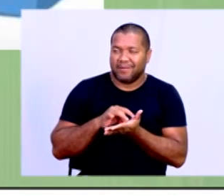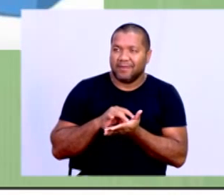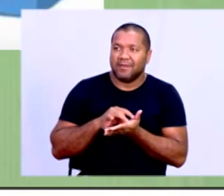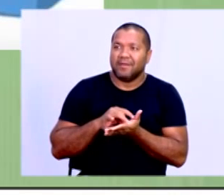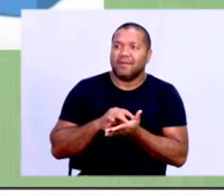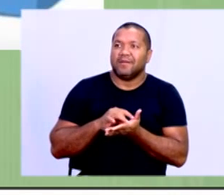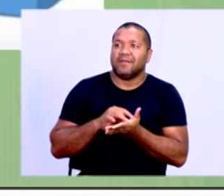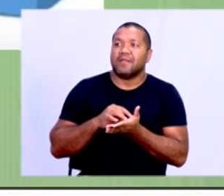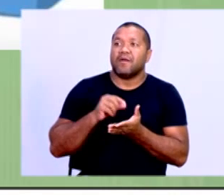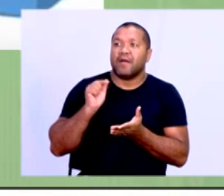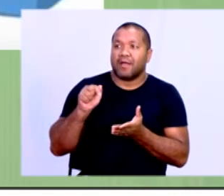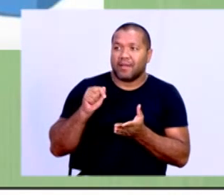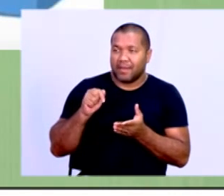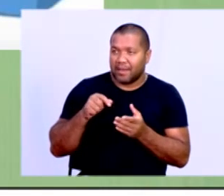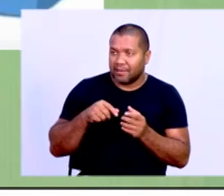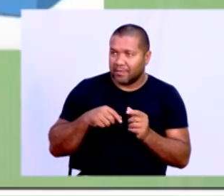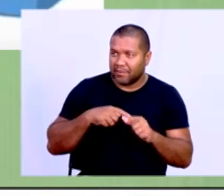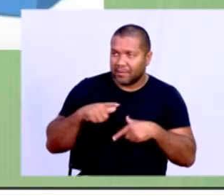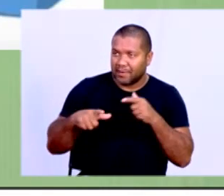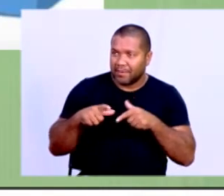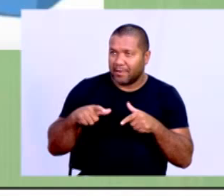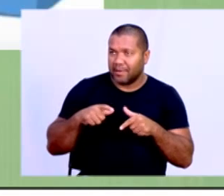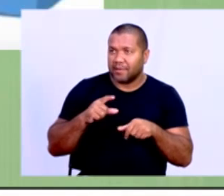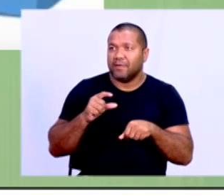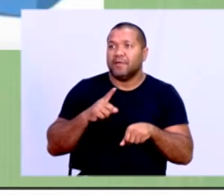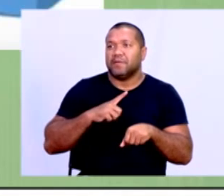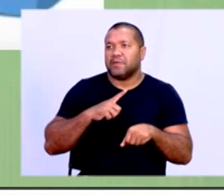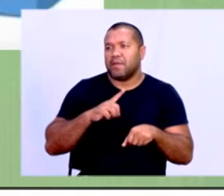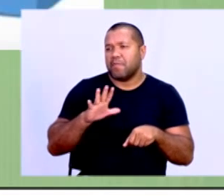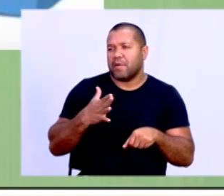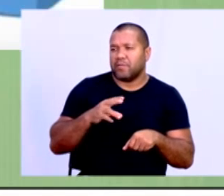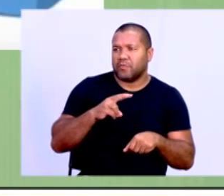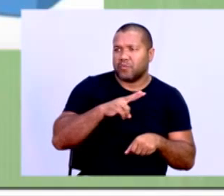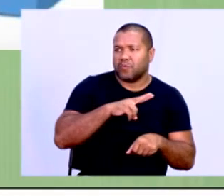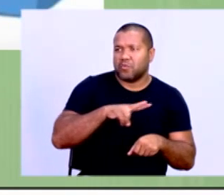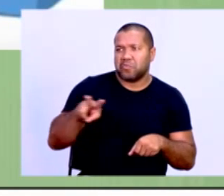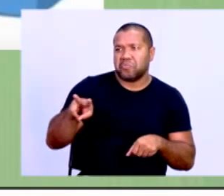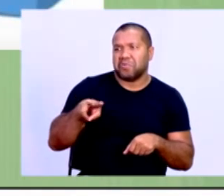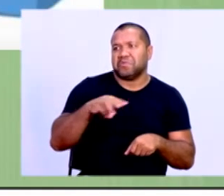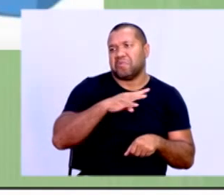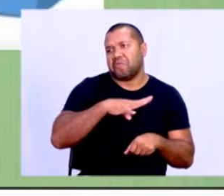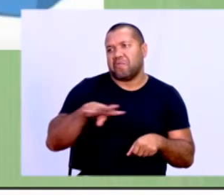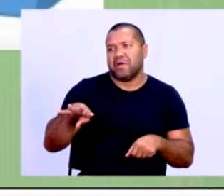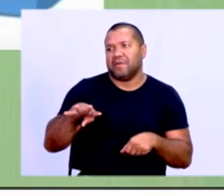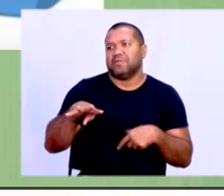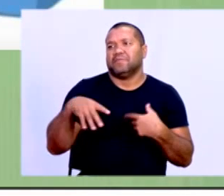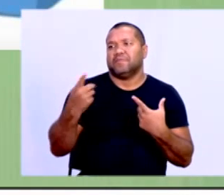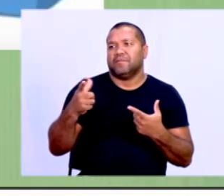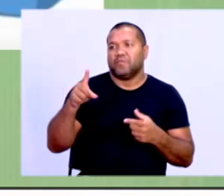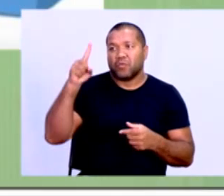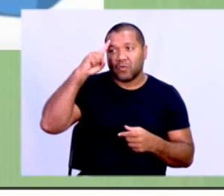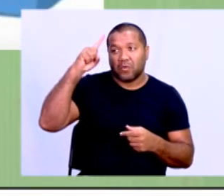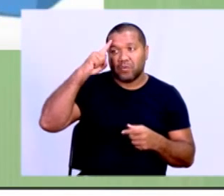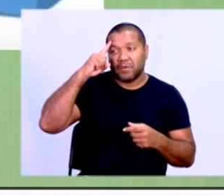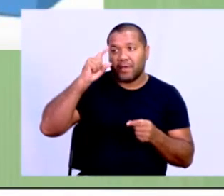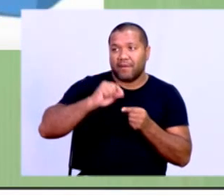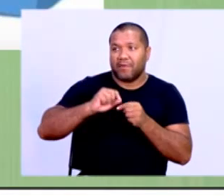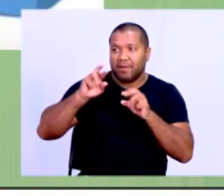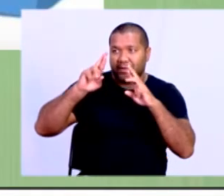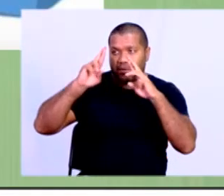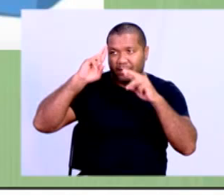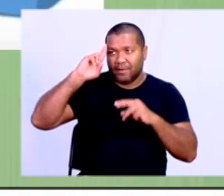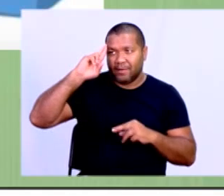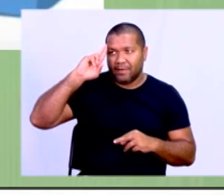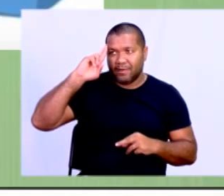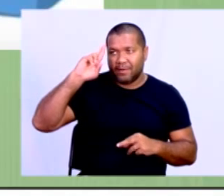agilizar o processo. Então eu tenho o período de 2 a 4 semanas, todo dia é realizada uma reunião